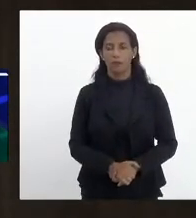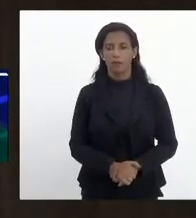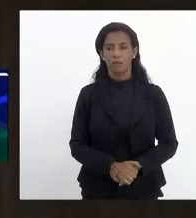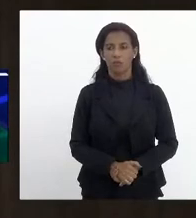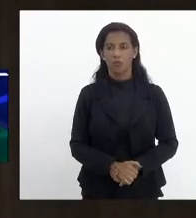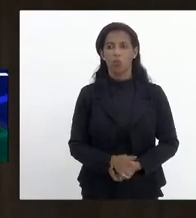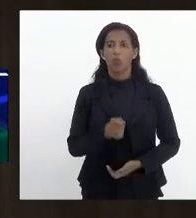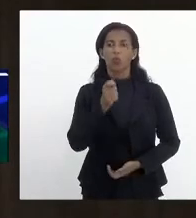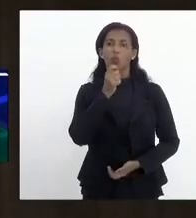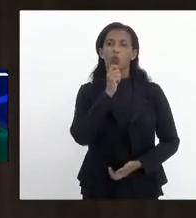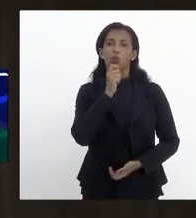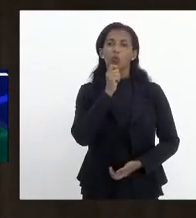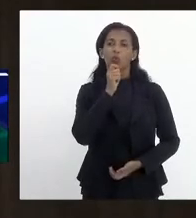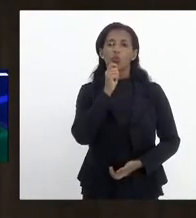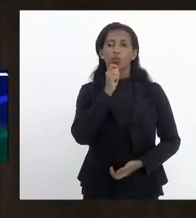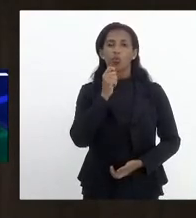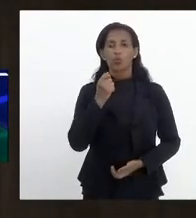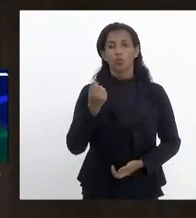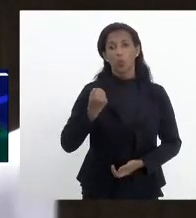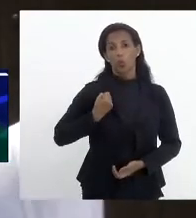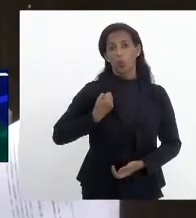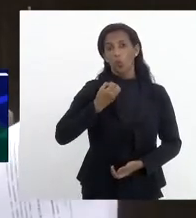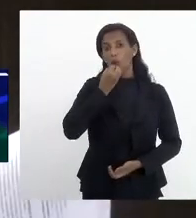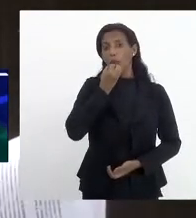não temos tido um quórum